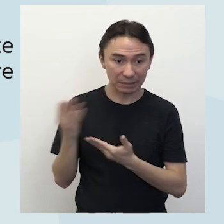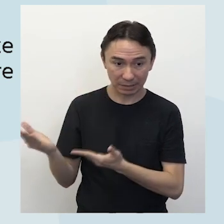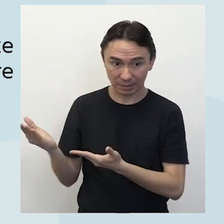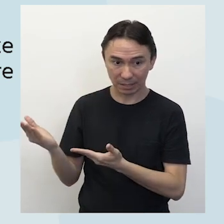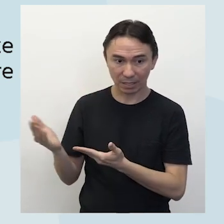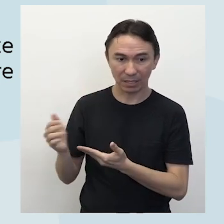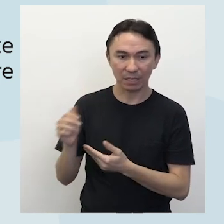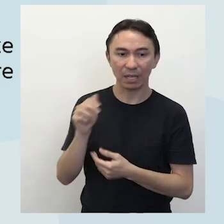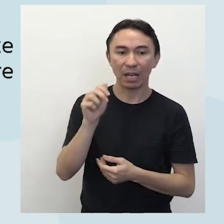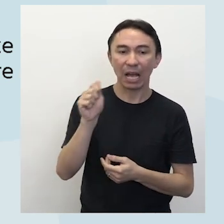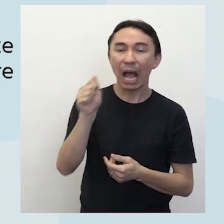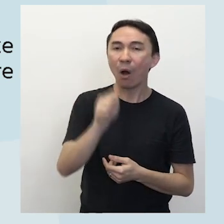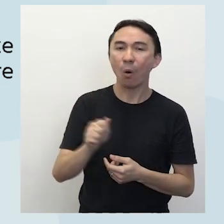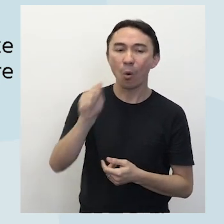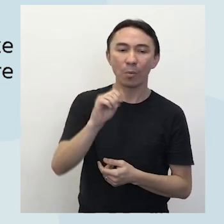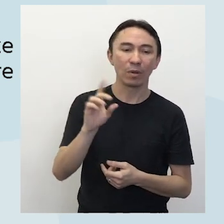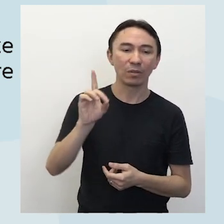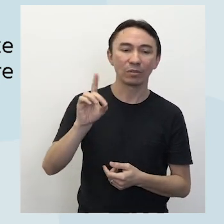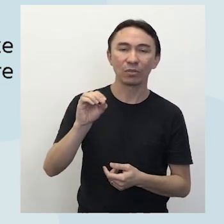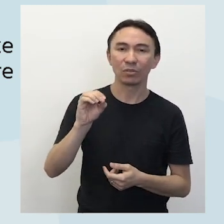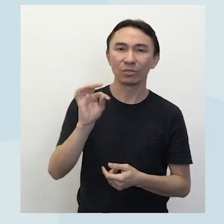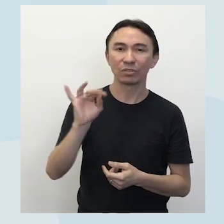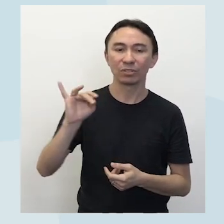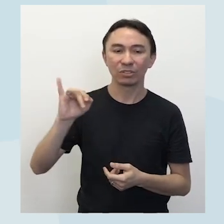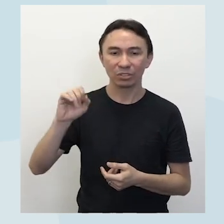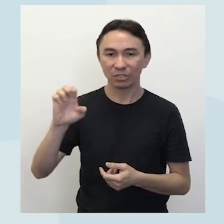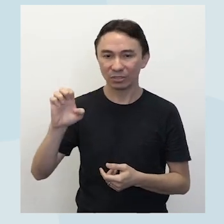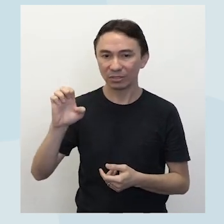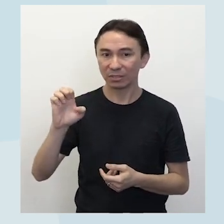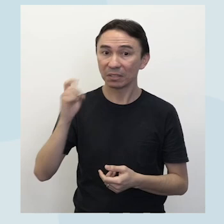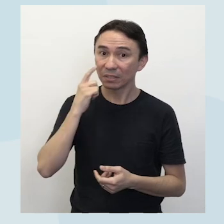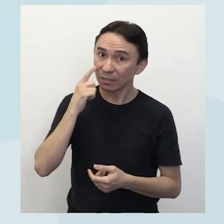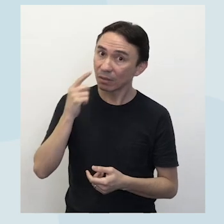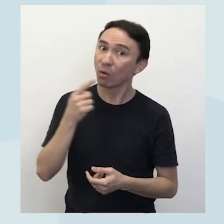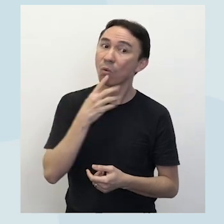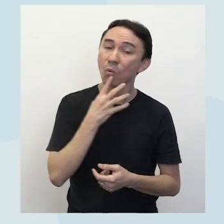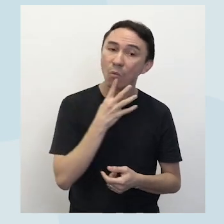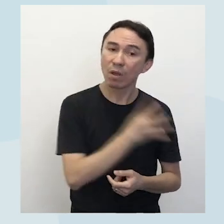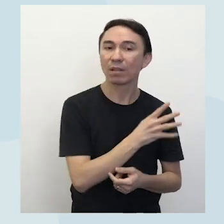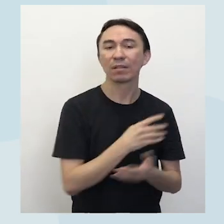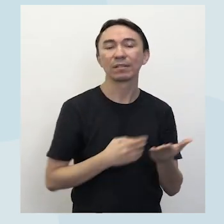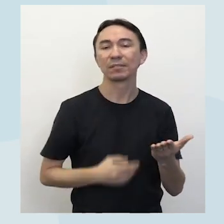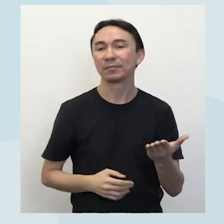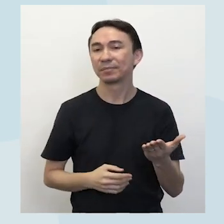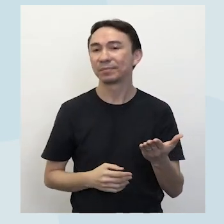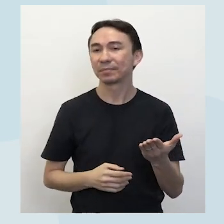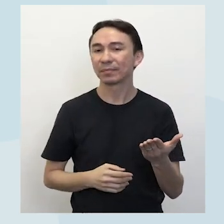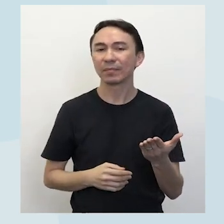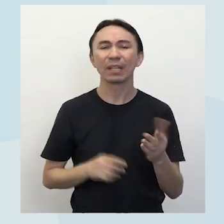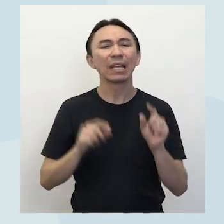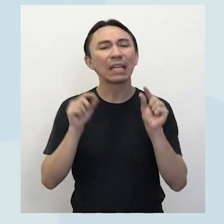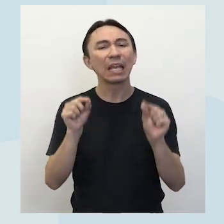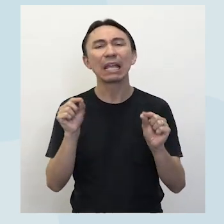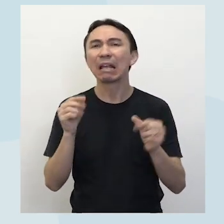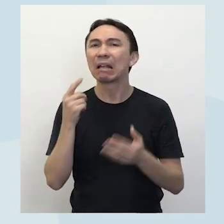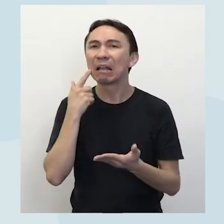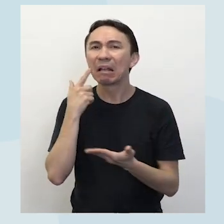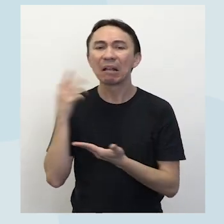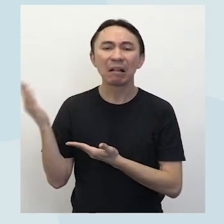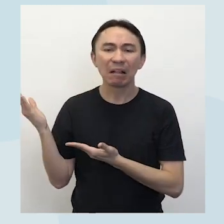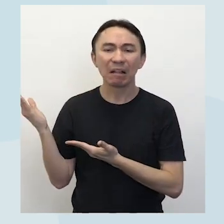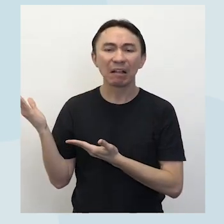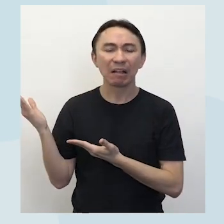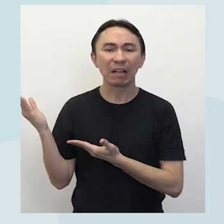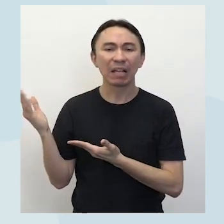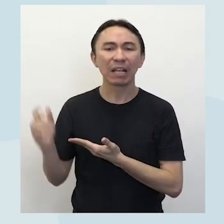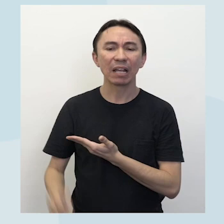@DOTTIE _ MJC, você vai conhecer o trabalho dela. Olha isso daí. Quem é essa daí, Mauro? Nossa, que bonito esse